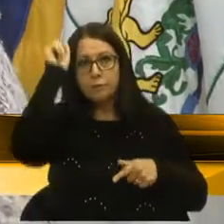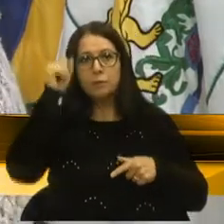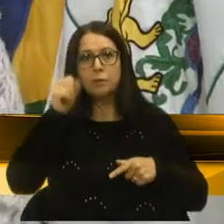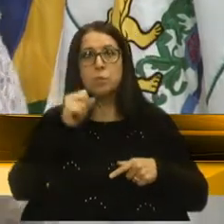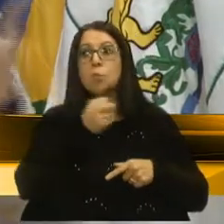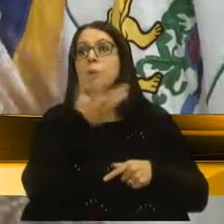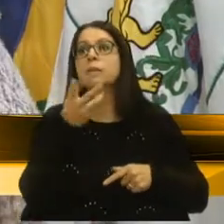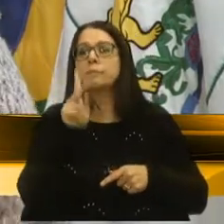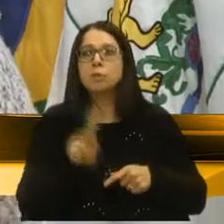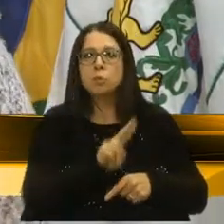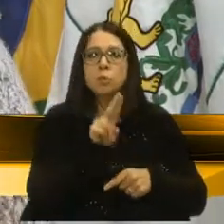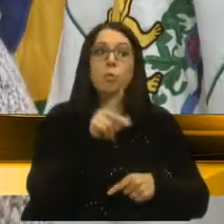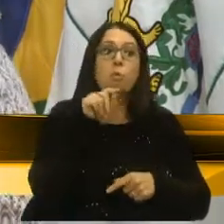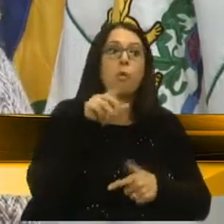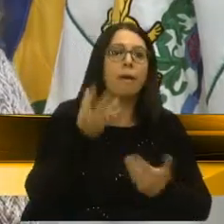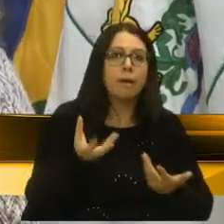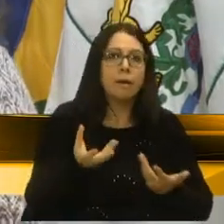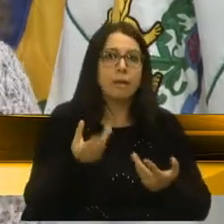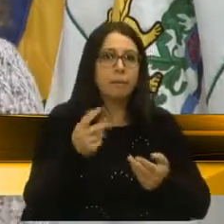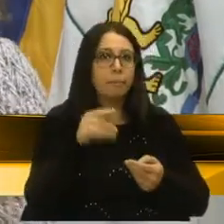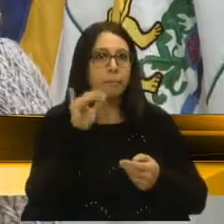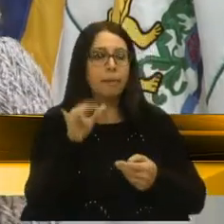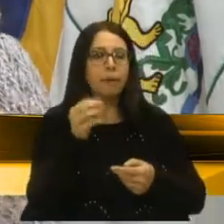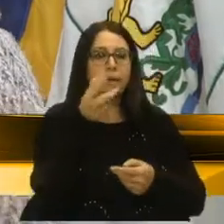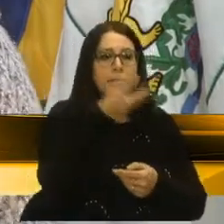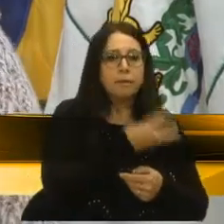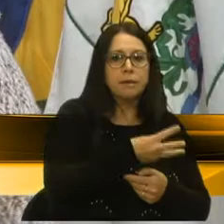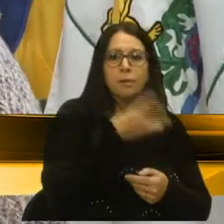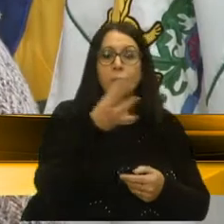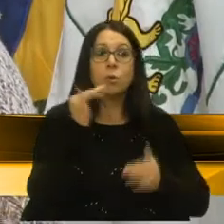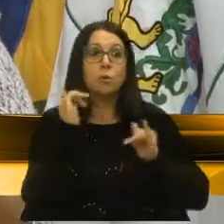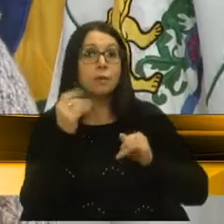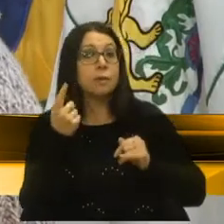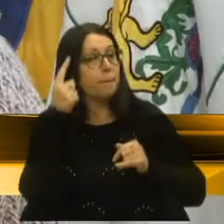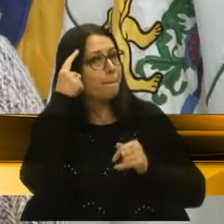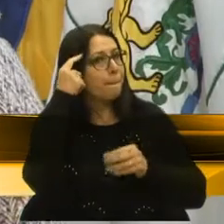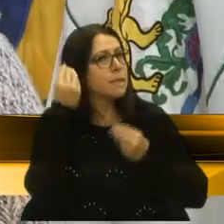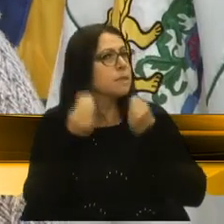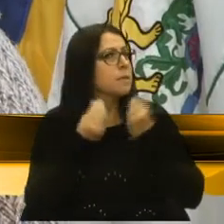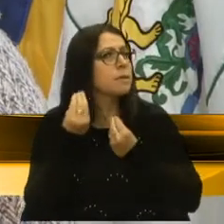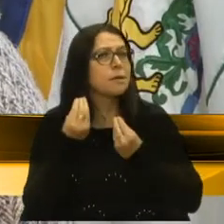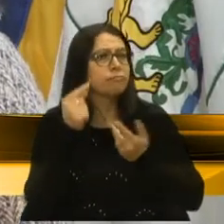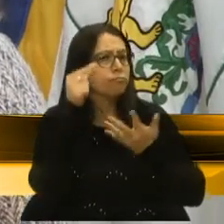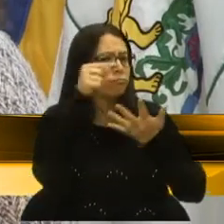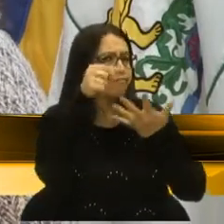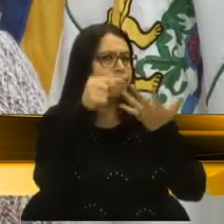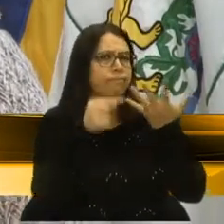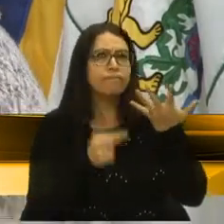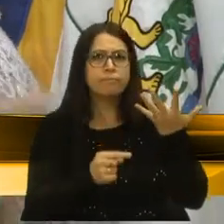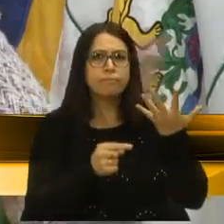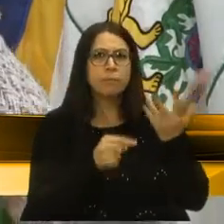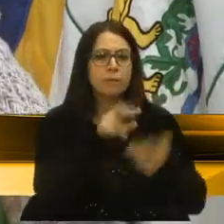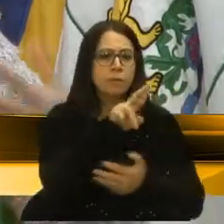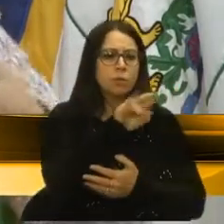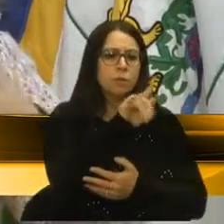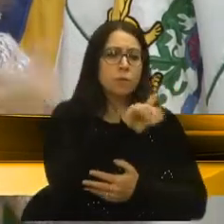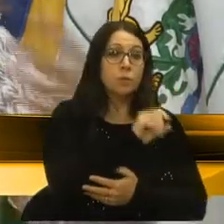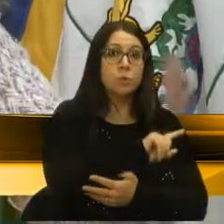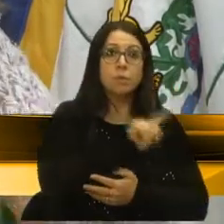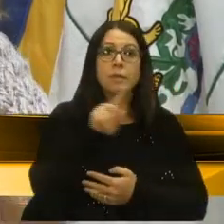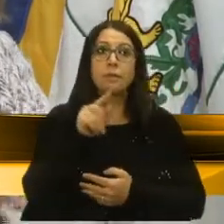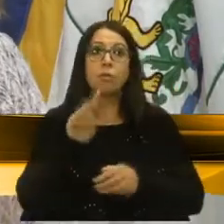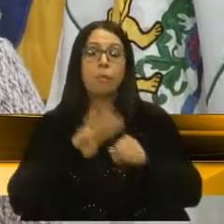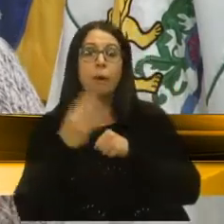vão, como é isso? Precisa pegar 3, 4 ônibus, daqui a pouco a gente tem que pensar várias situações, do Risso à Ana Rec, que são,